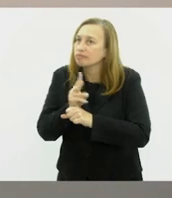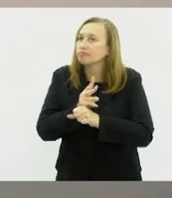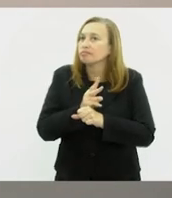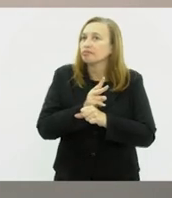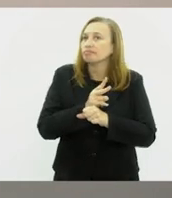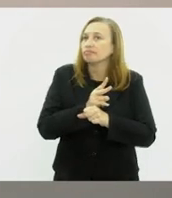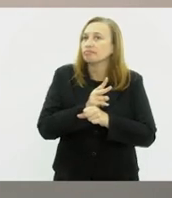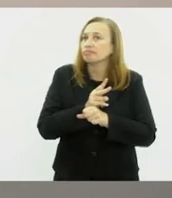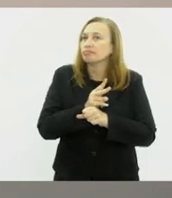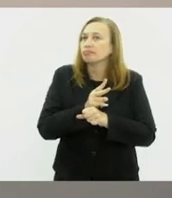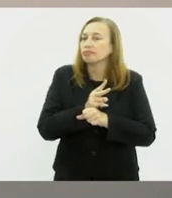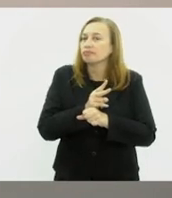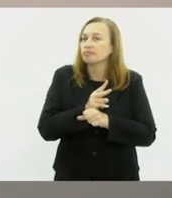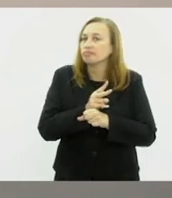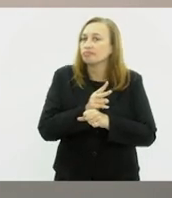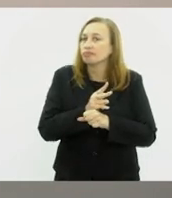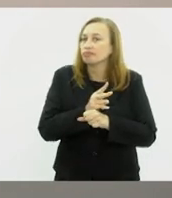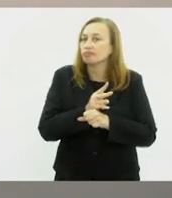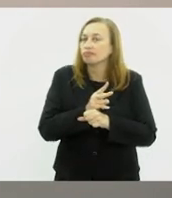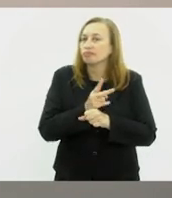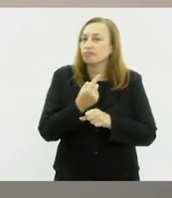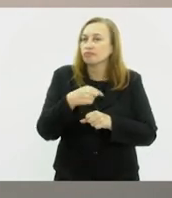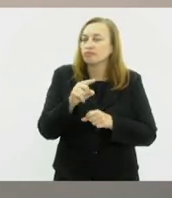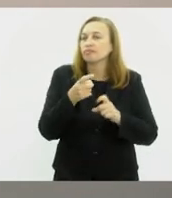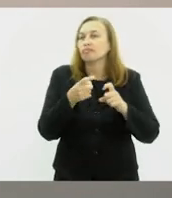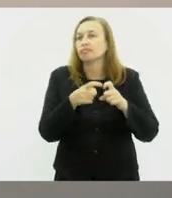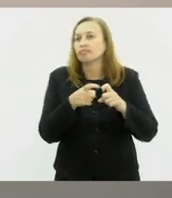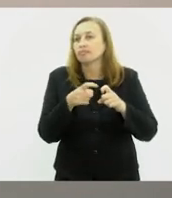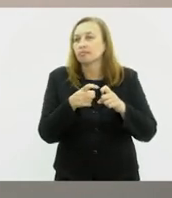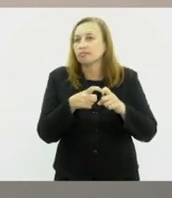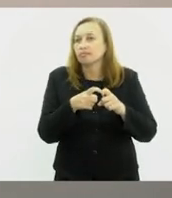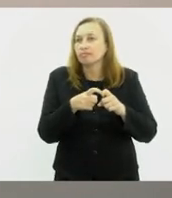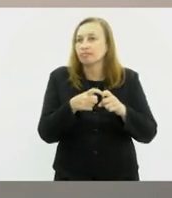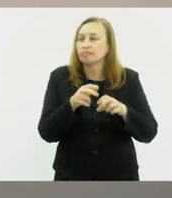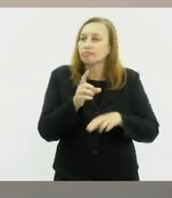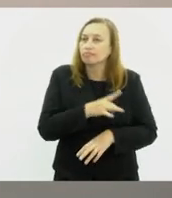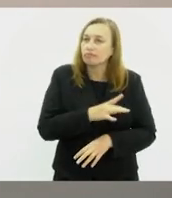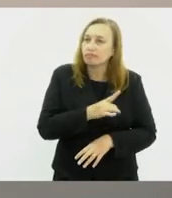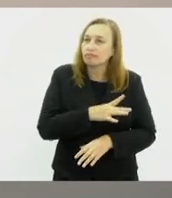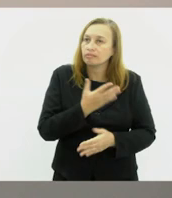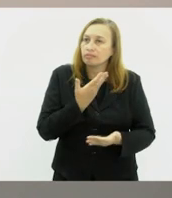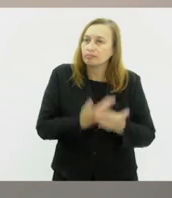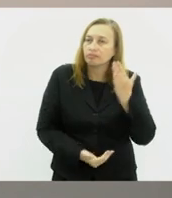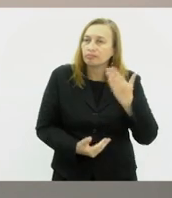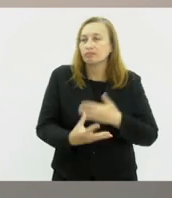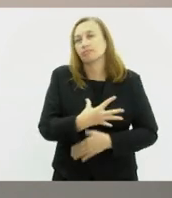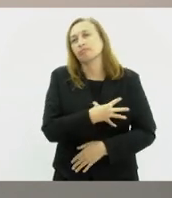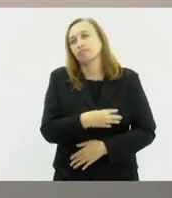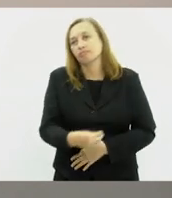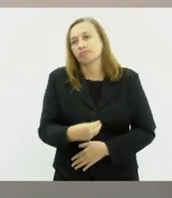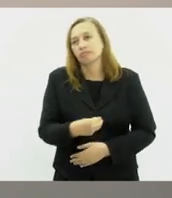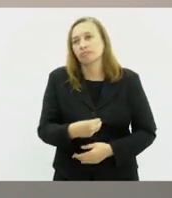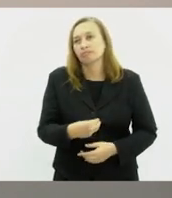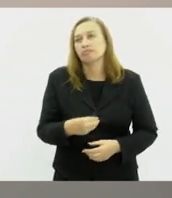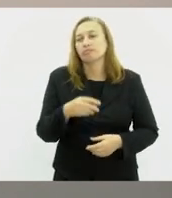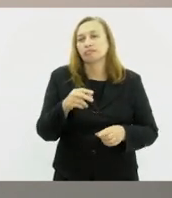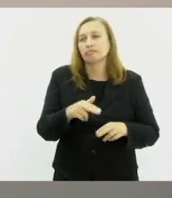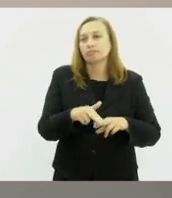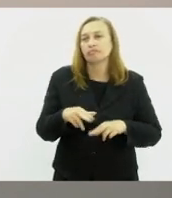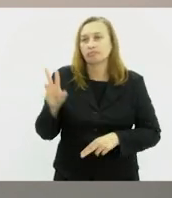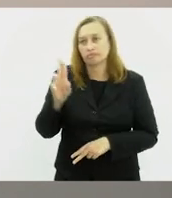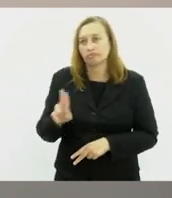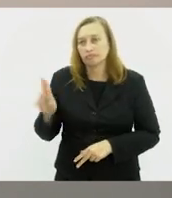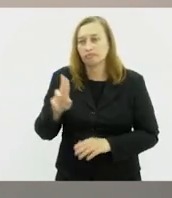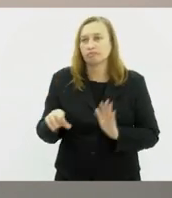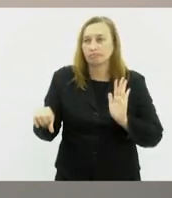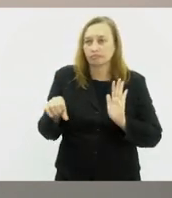eh a consultas deixam de de ir ao médico por medo de perder os seus filhos né Por conta dessa criminalização